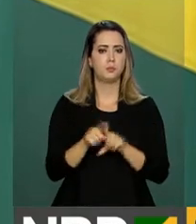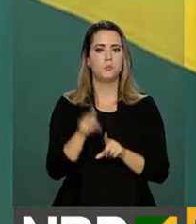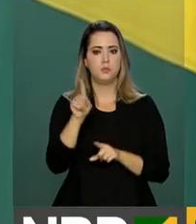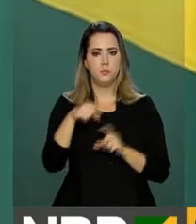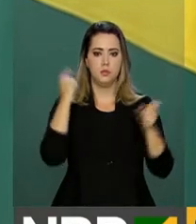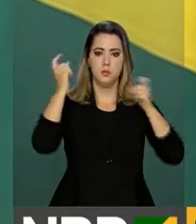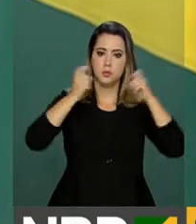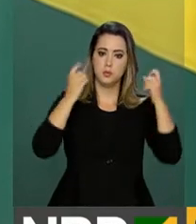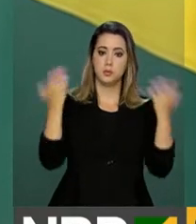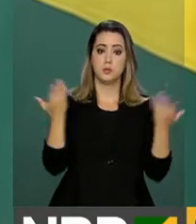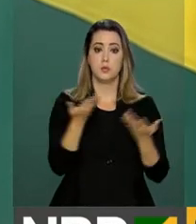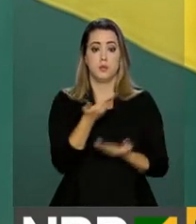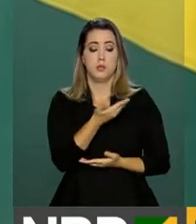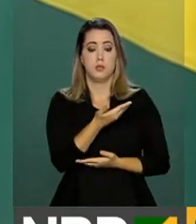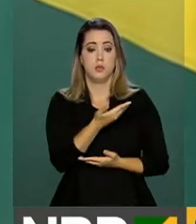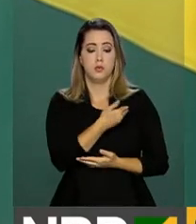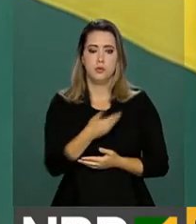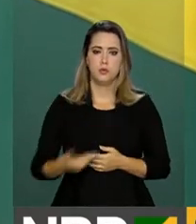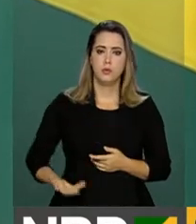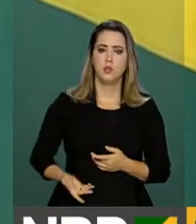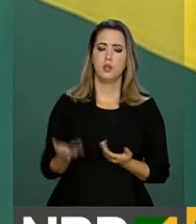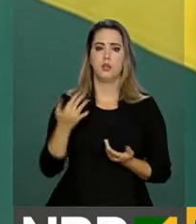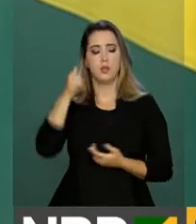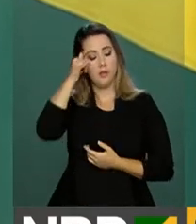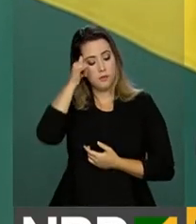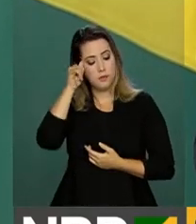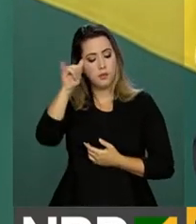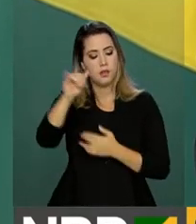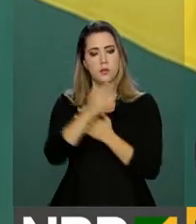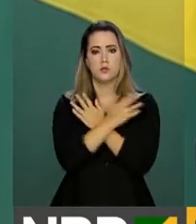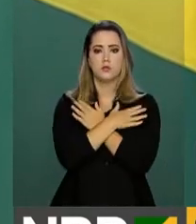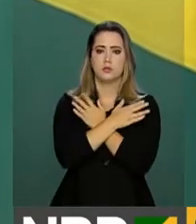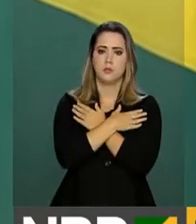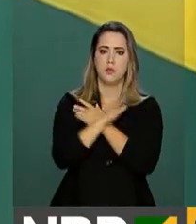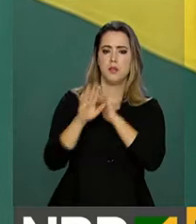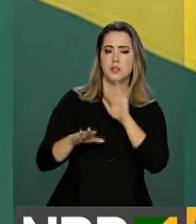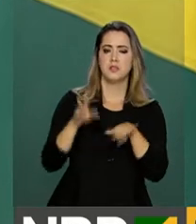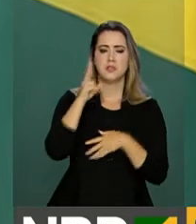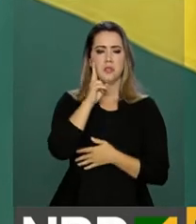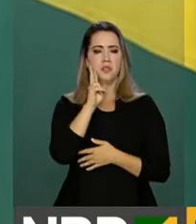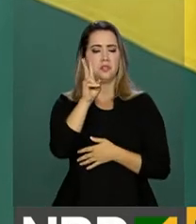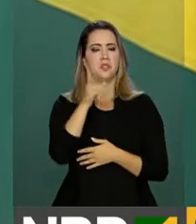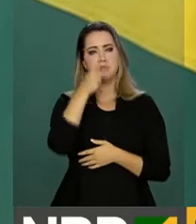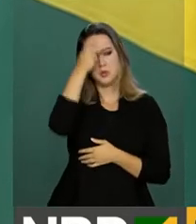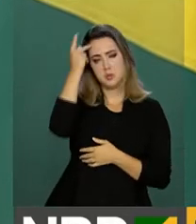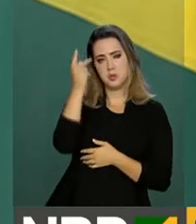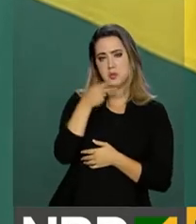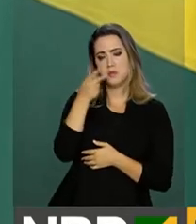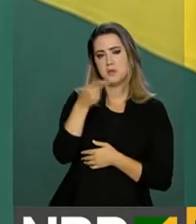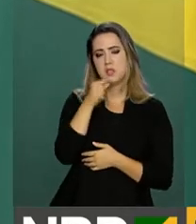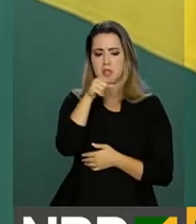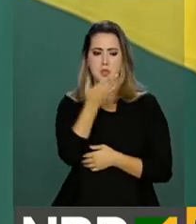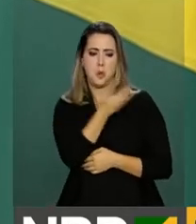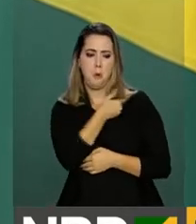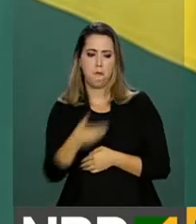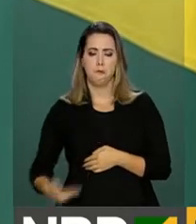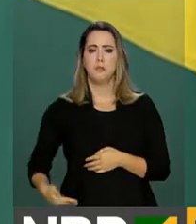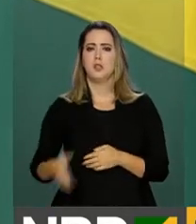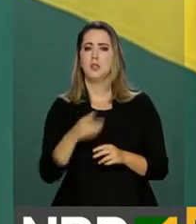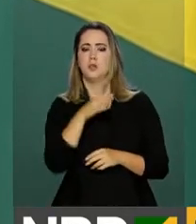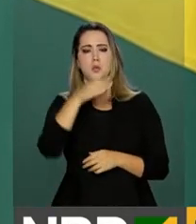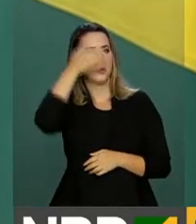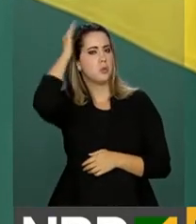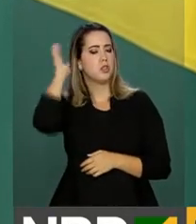o governo se volta para o combate ao desemprego de vez em quando eu ouço dizer aliás este governo aí atual do temer